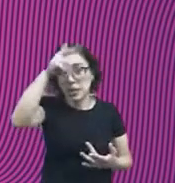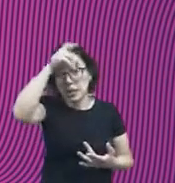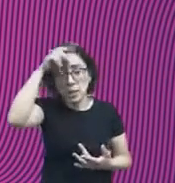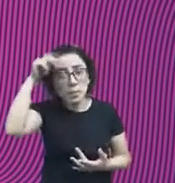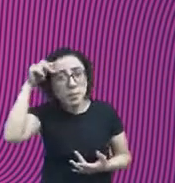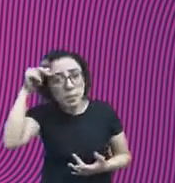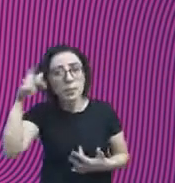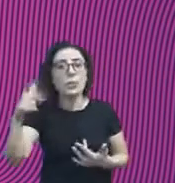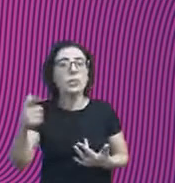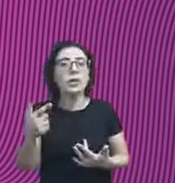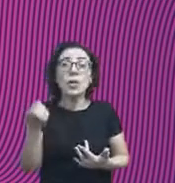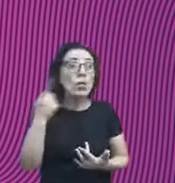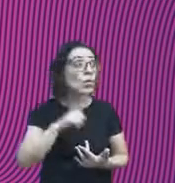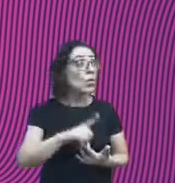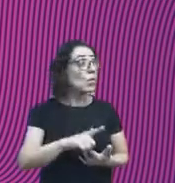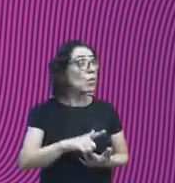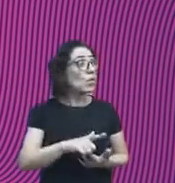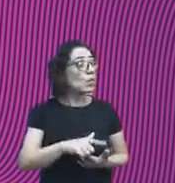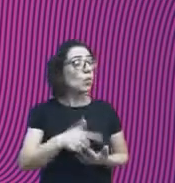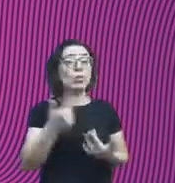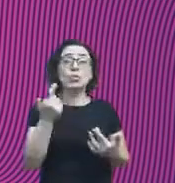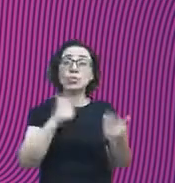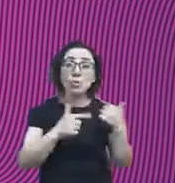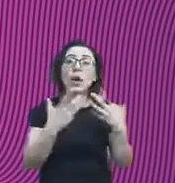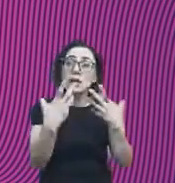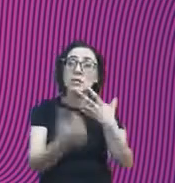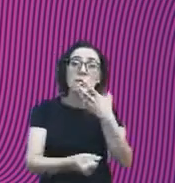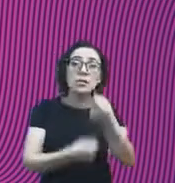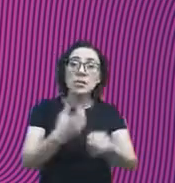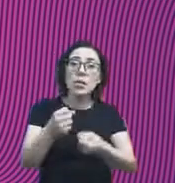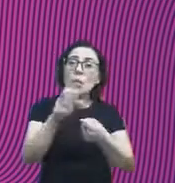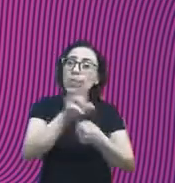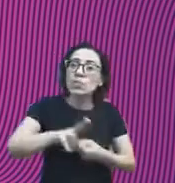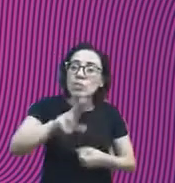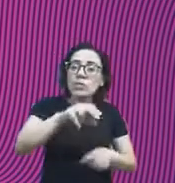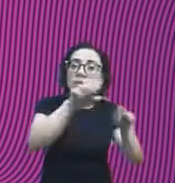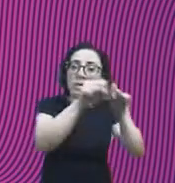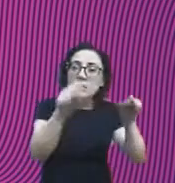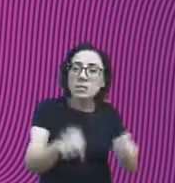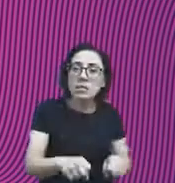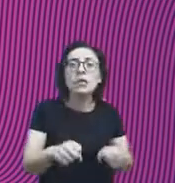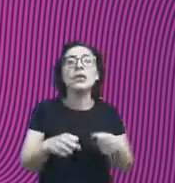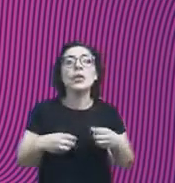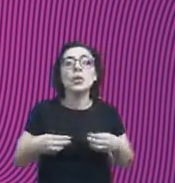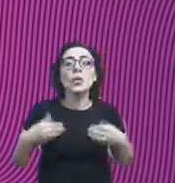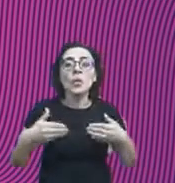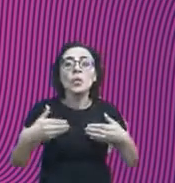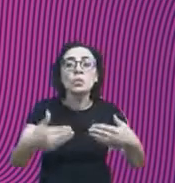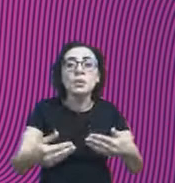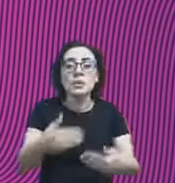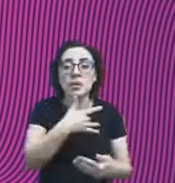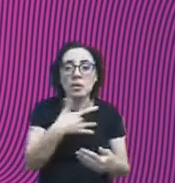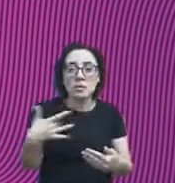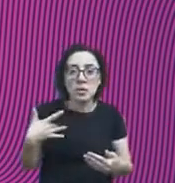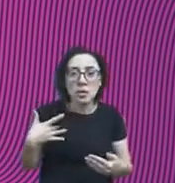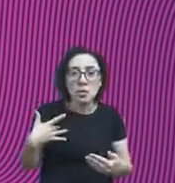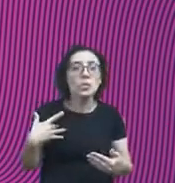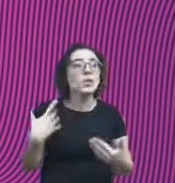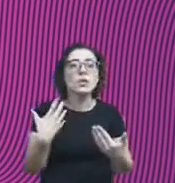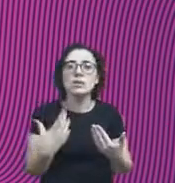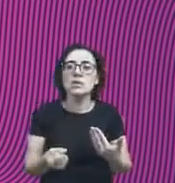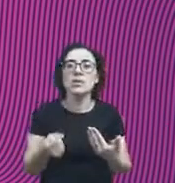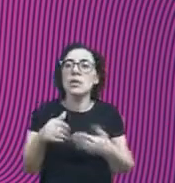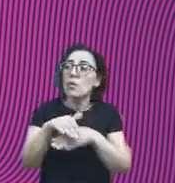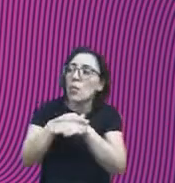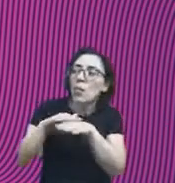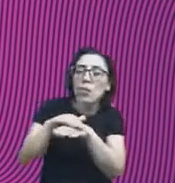plataforma. Através do Ministério da Saúde, há conversas para que hospitais públicos, porque a ANAP, em